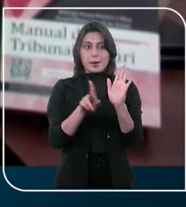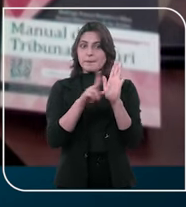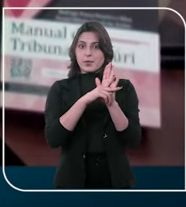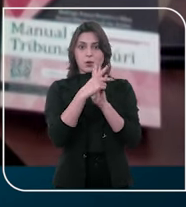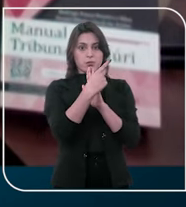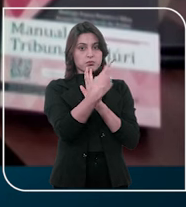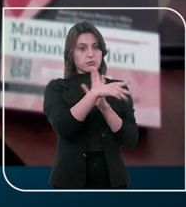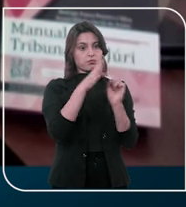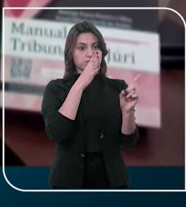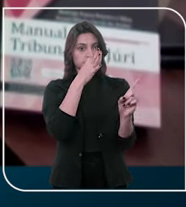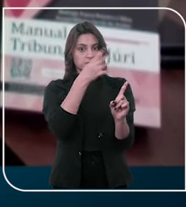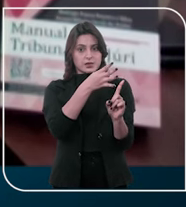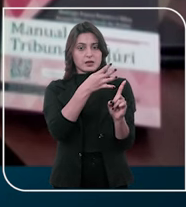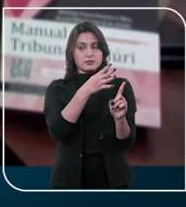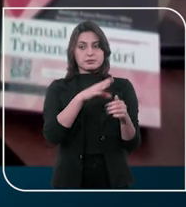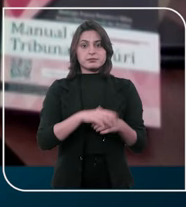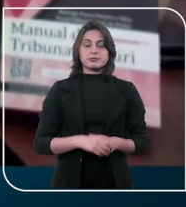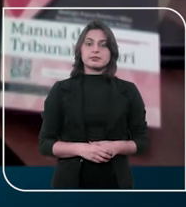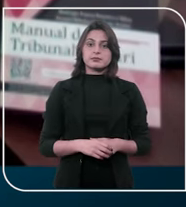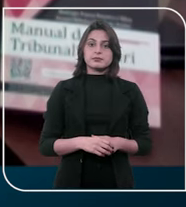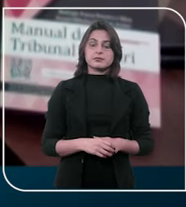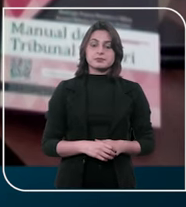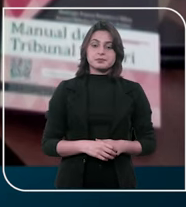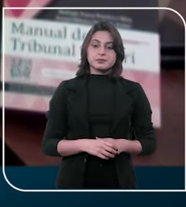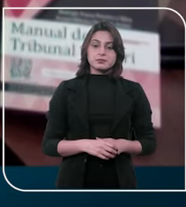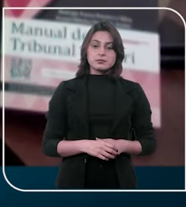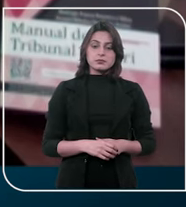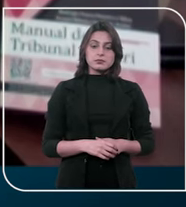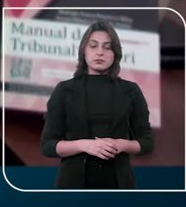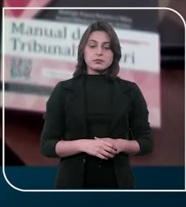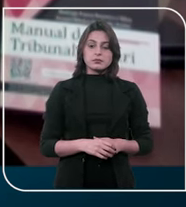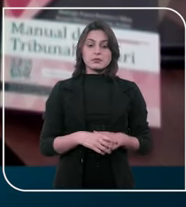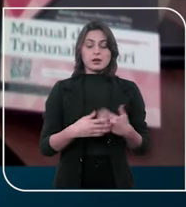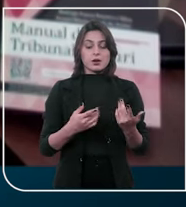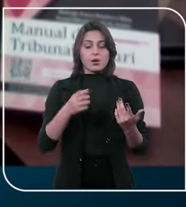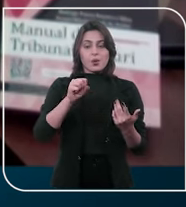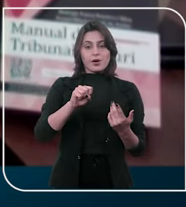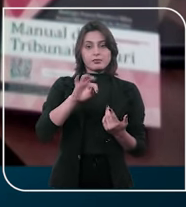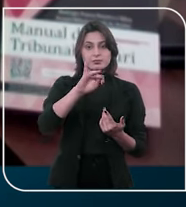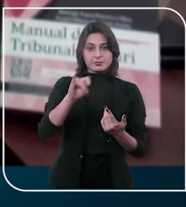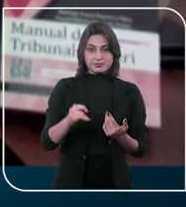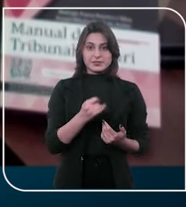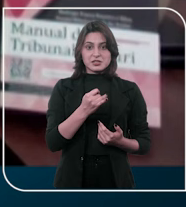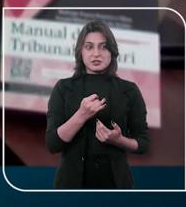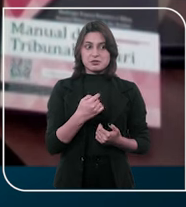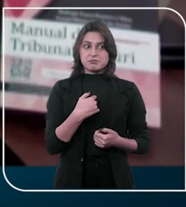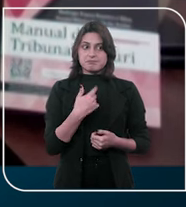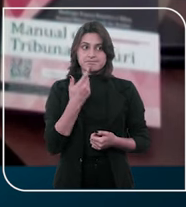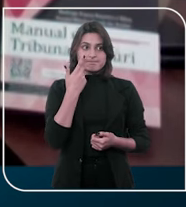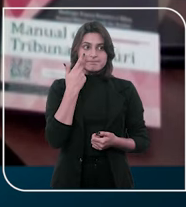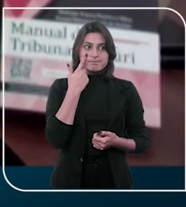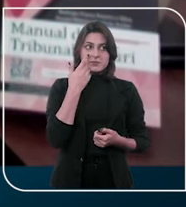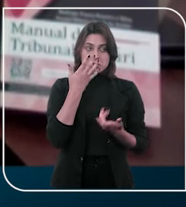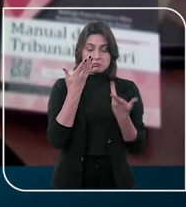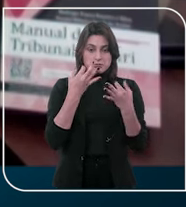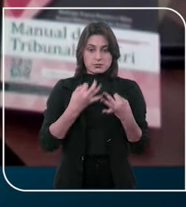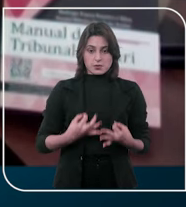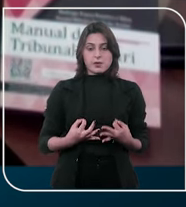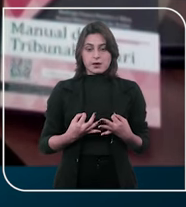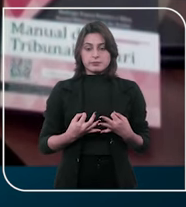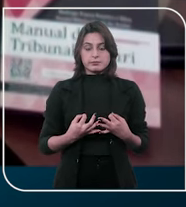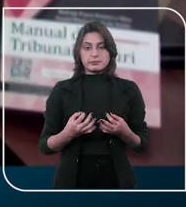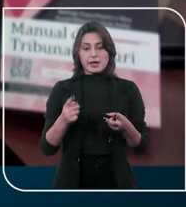né? Então, o STJ, a meu ver, de maneira correta, as duas turmas do STJ